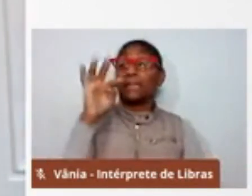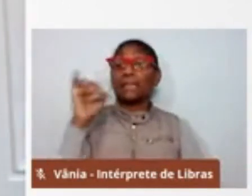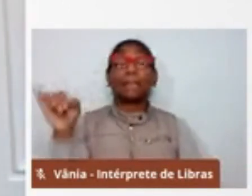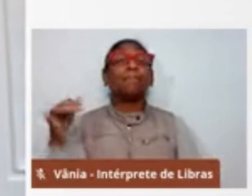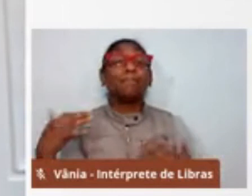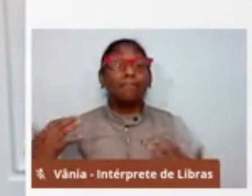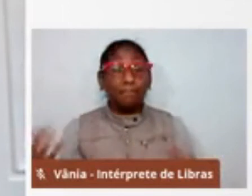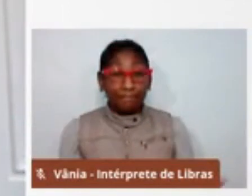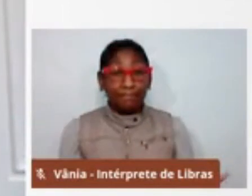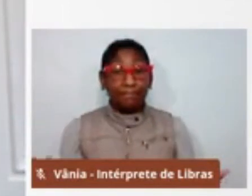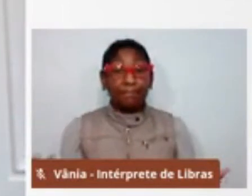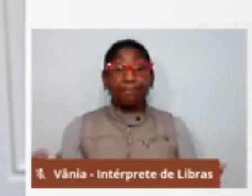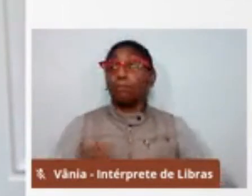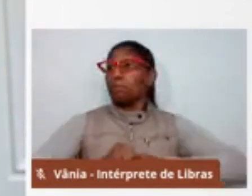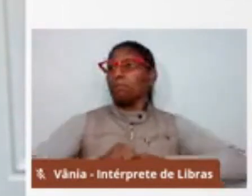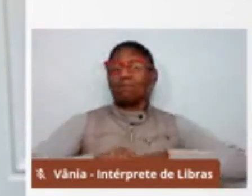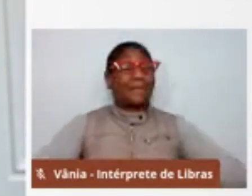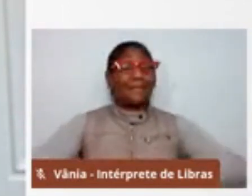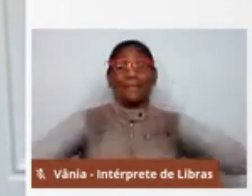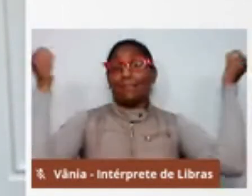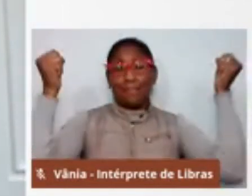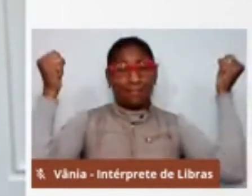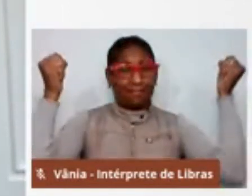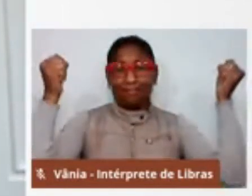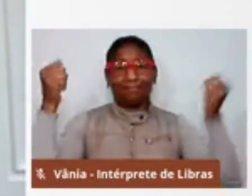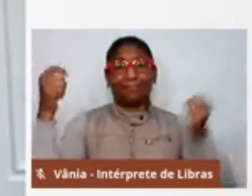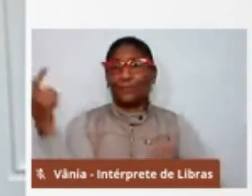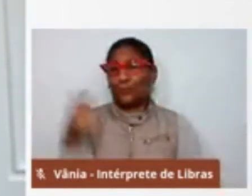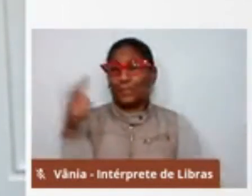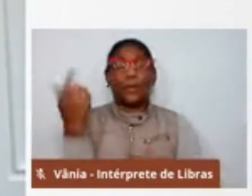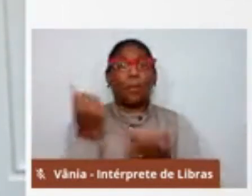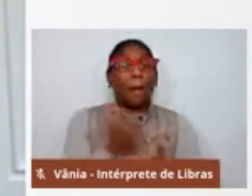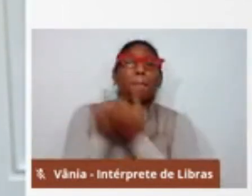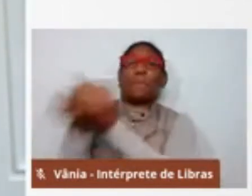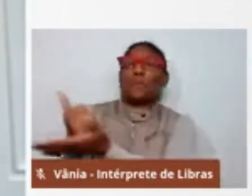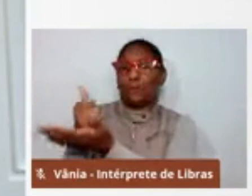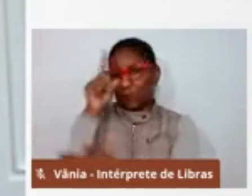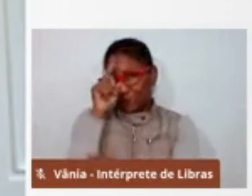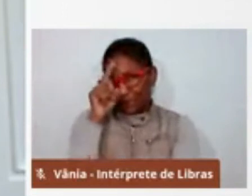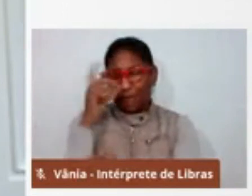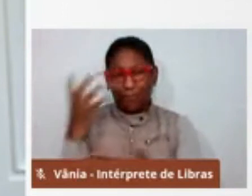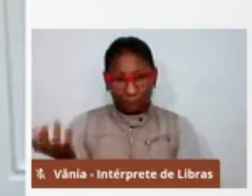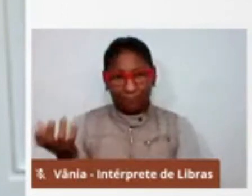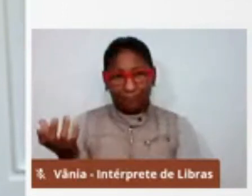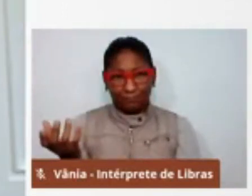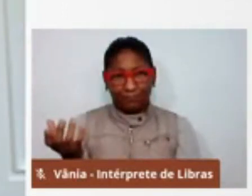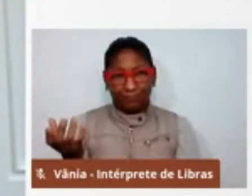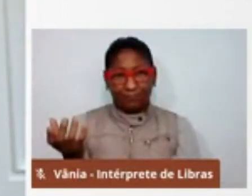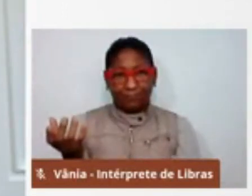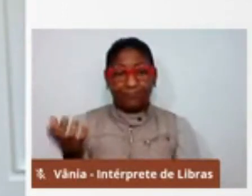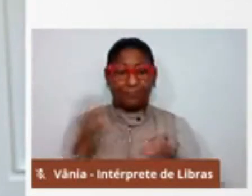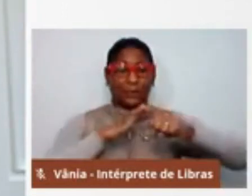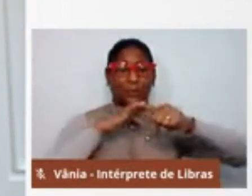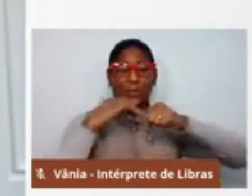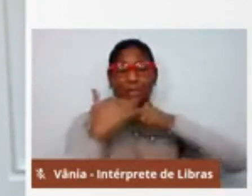faria explodir completamente a nossa rede de assistência hospitalar. Então, não é sobre não ter o coronavírus.